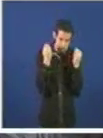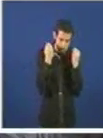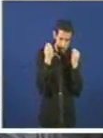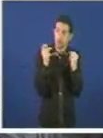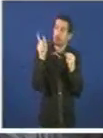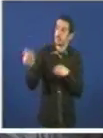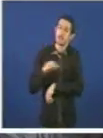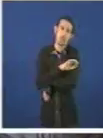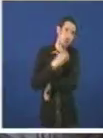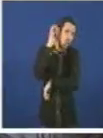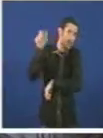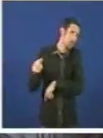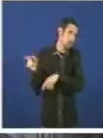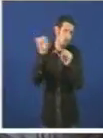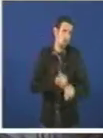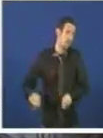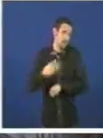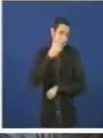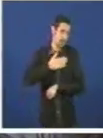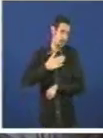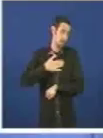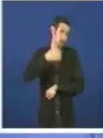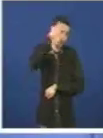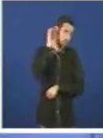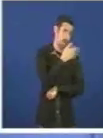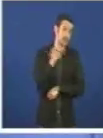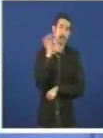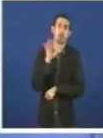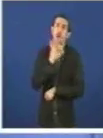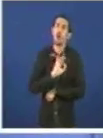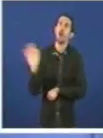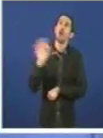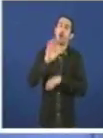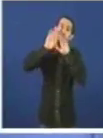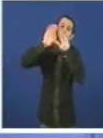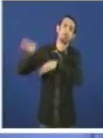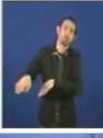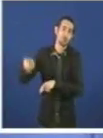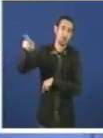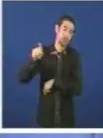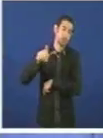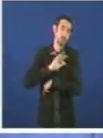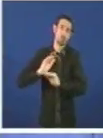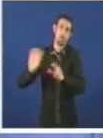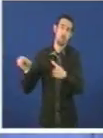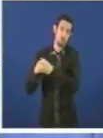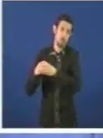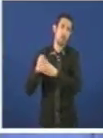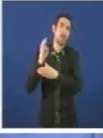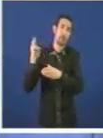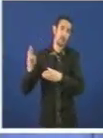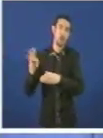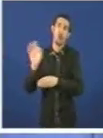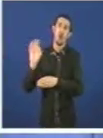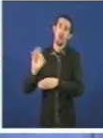conselleira, os intereses dos galegos e das galegas, ou vai a defender os intereses do seu partido, ou, millor dito,